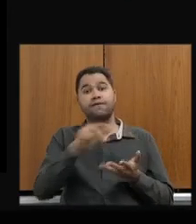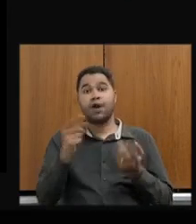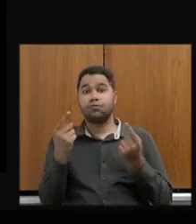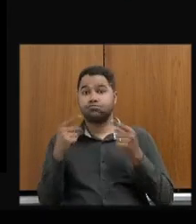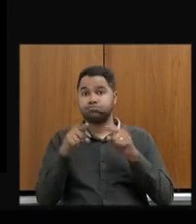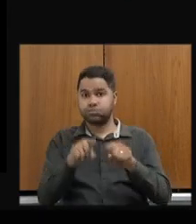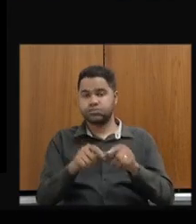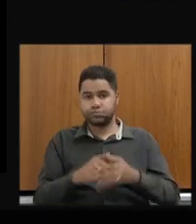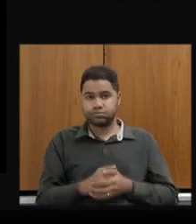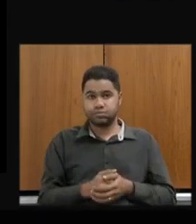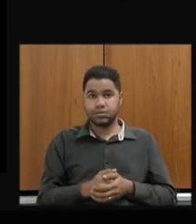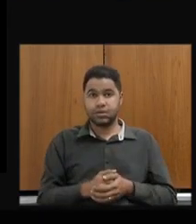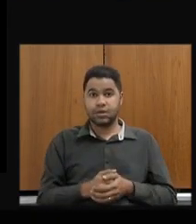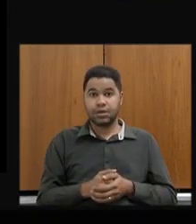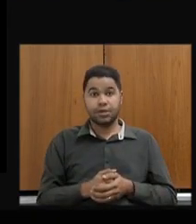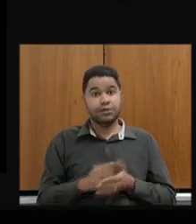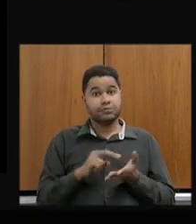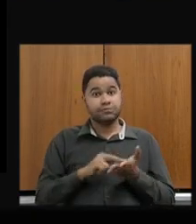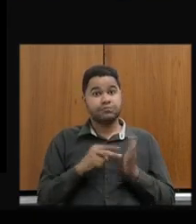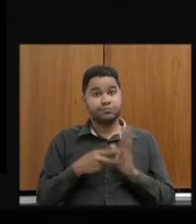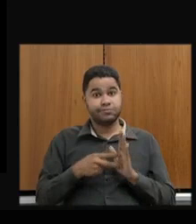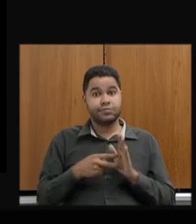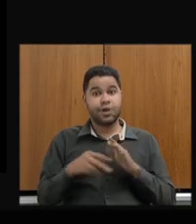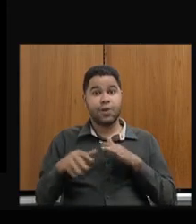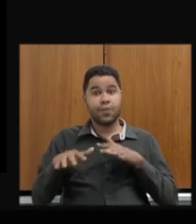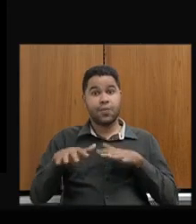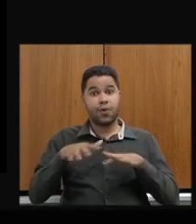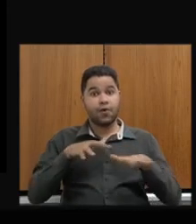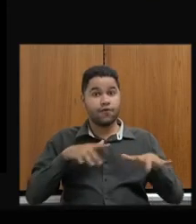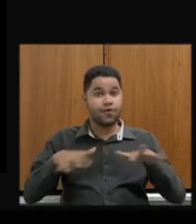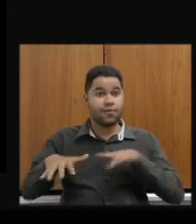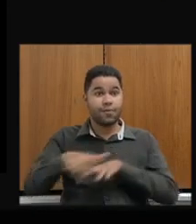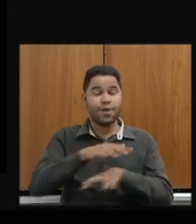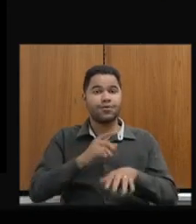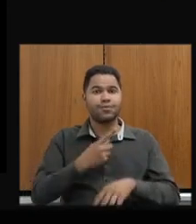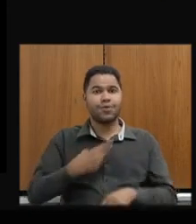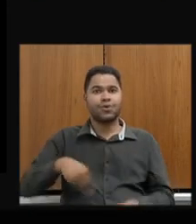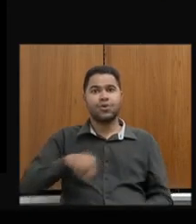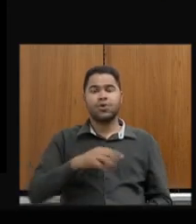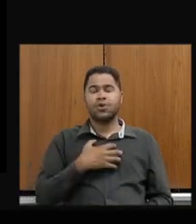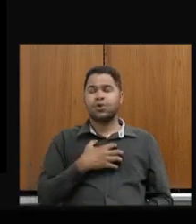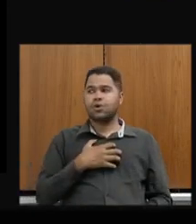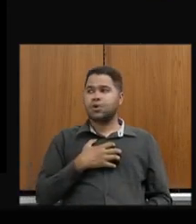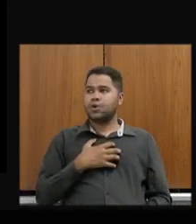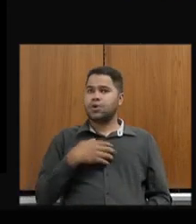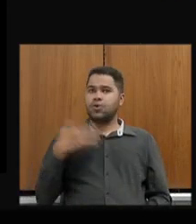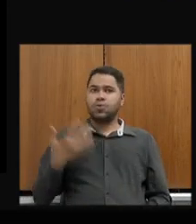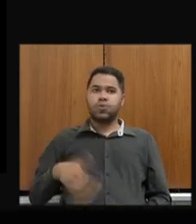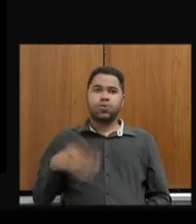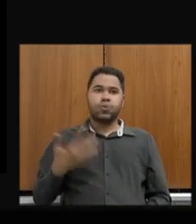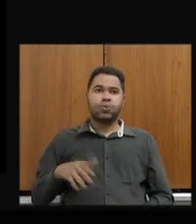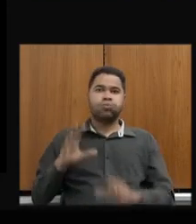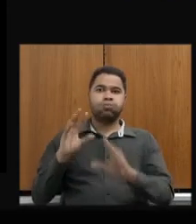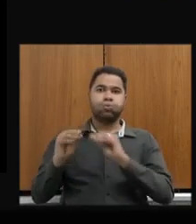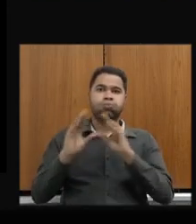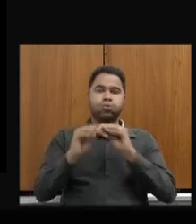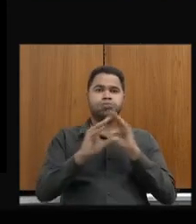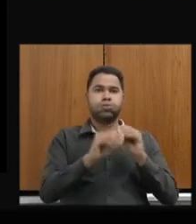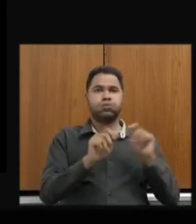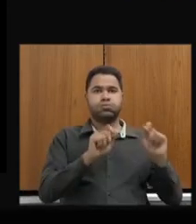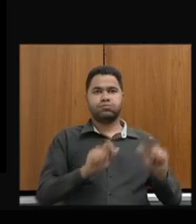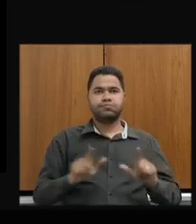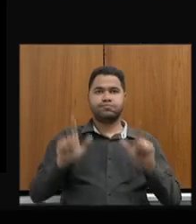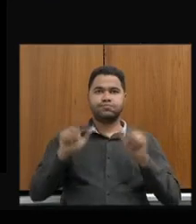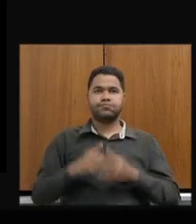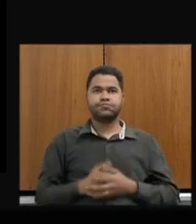simultaneamente Então esquece sinal que aquele movimento realmente foi para nós assim muito complicado em termos de fuga de preso pode